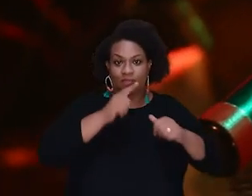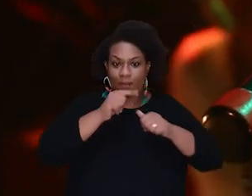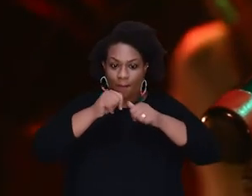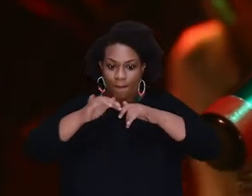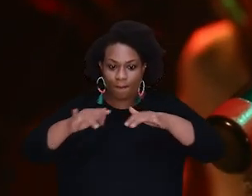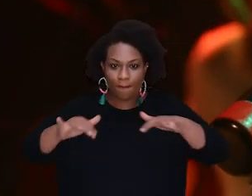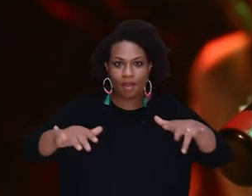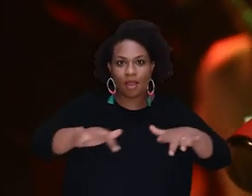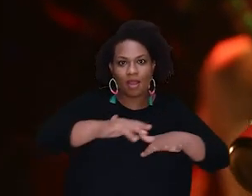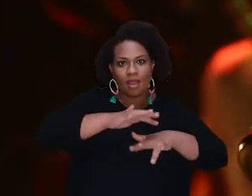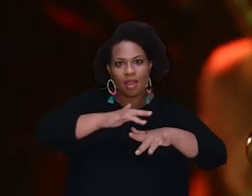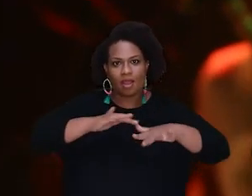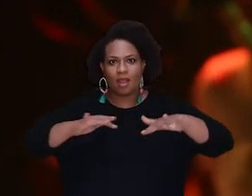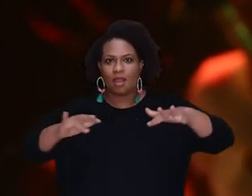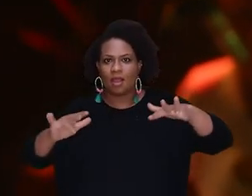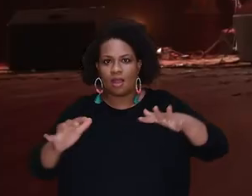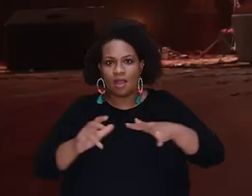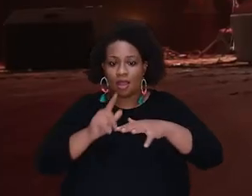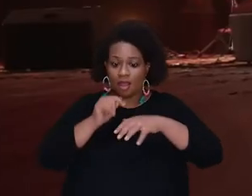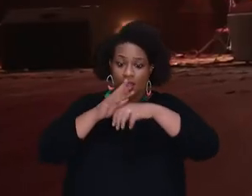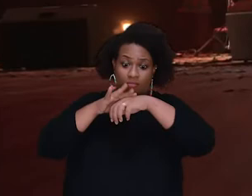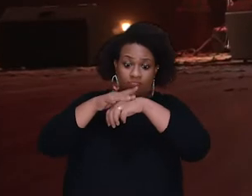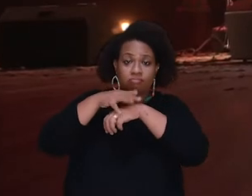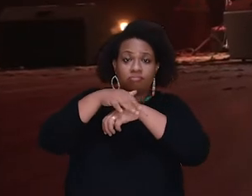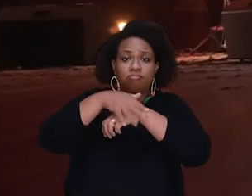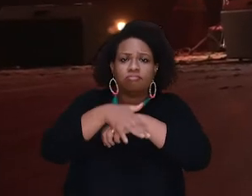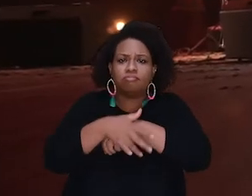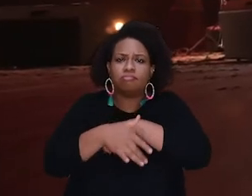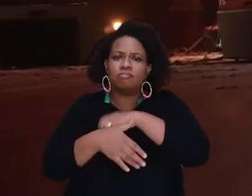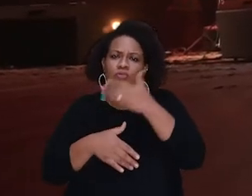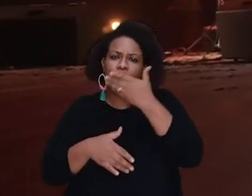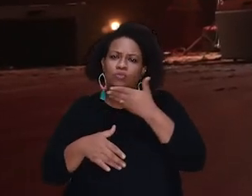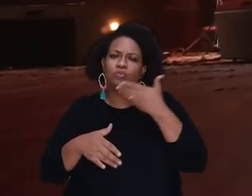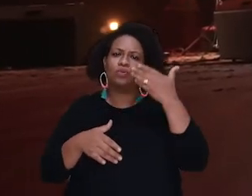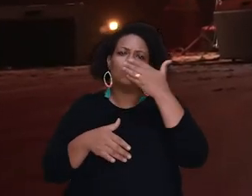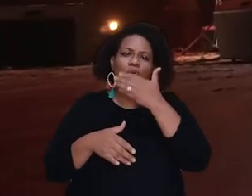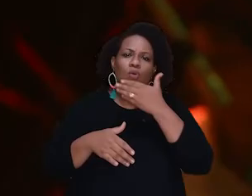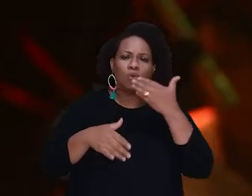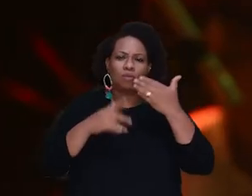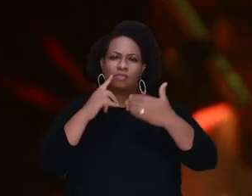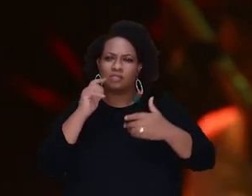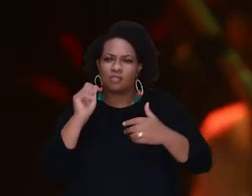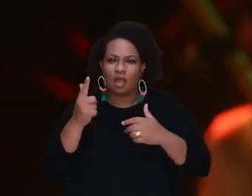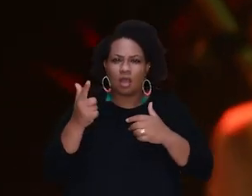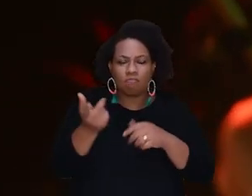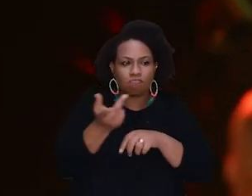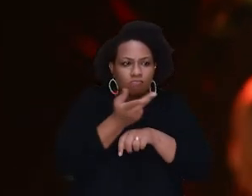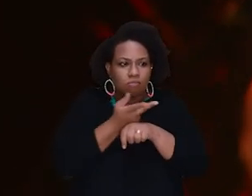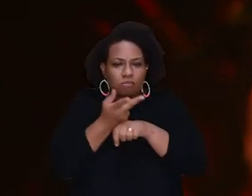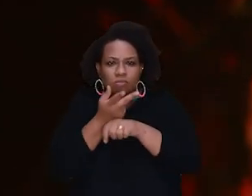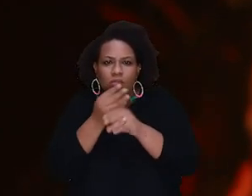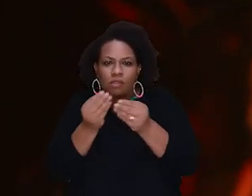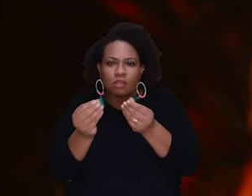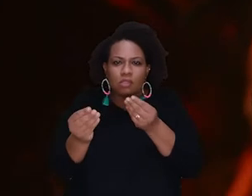Acordo maré, durmo cachoeira. Embaixo sou doce, por cima salgada. Eu busco